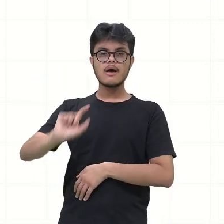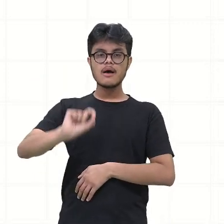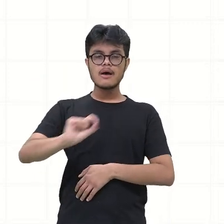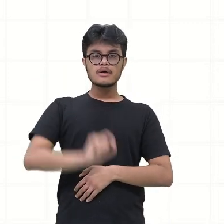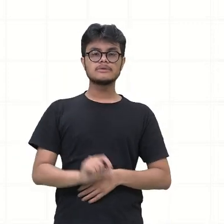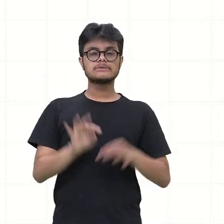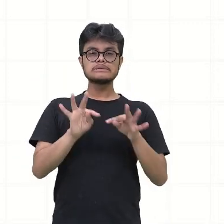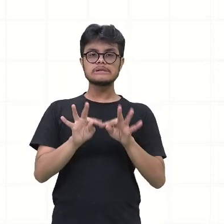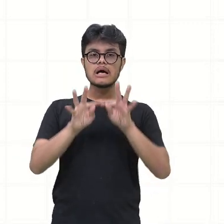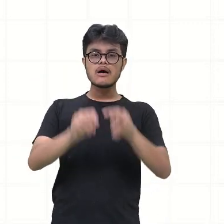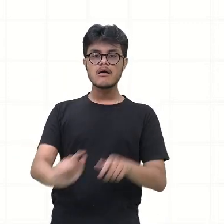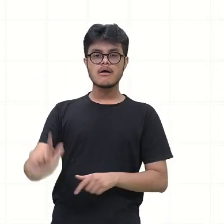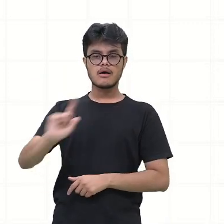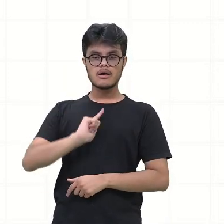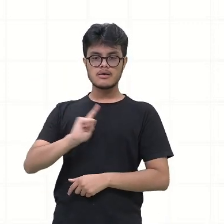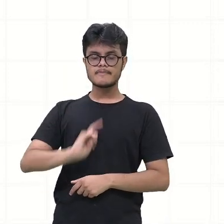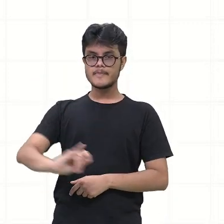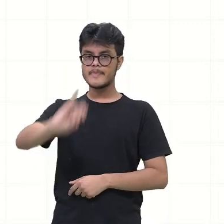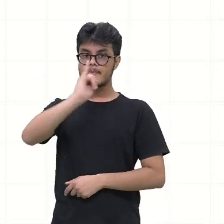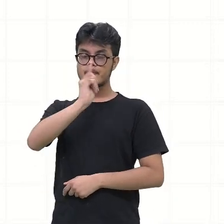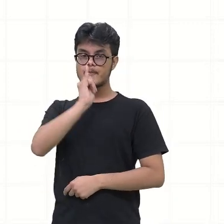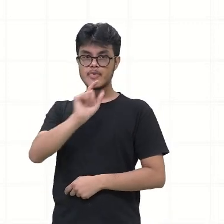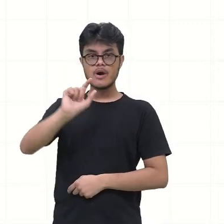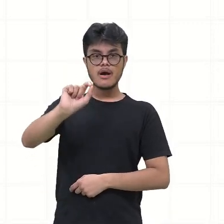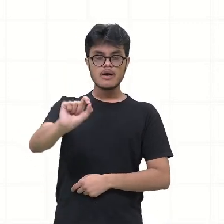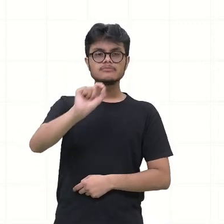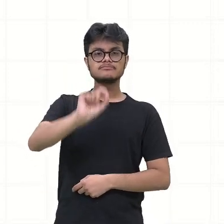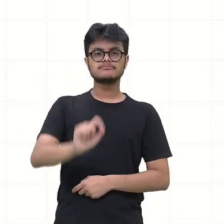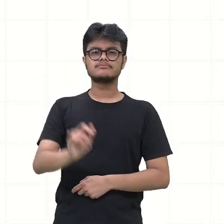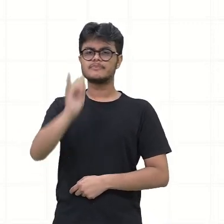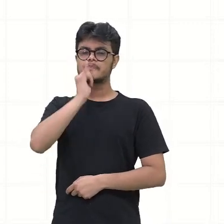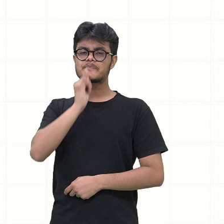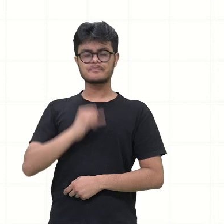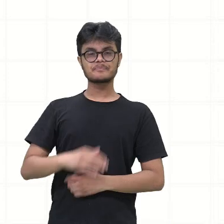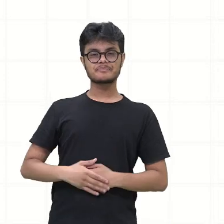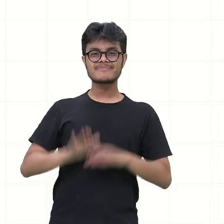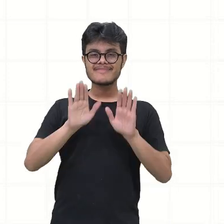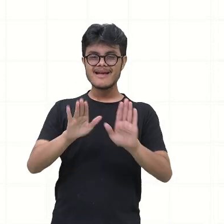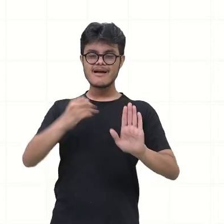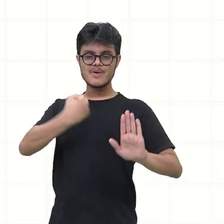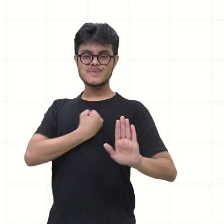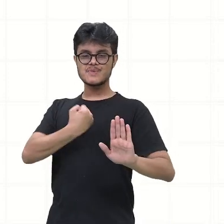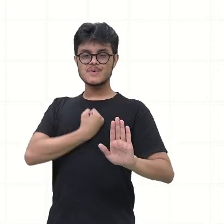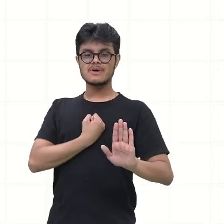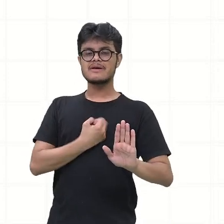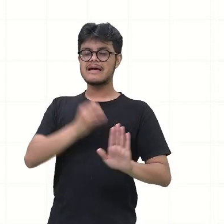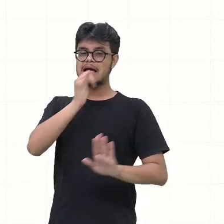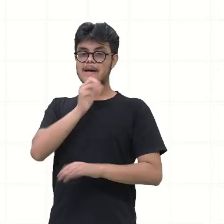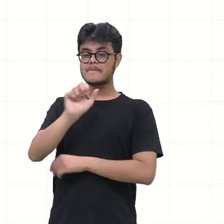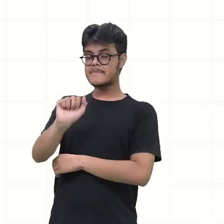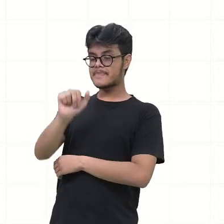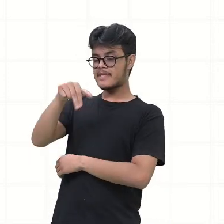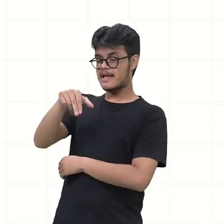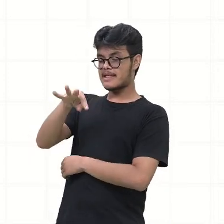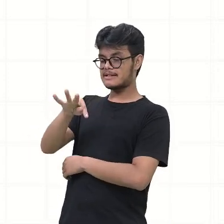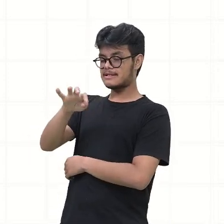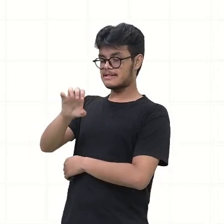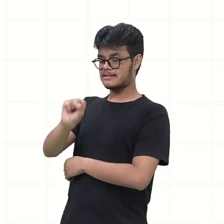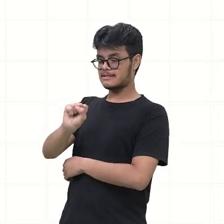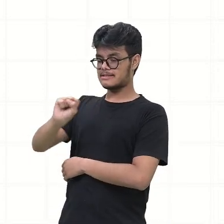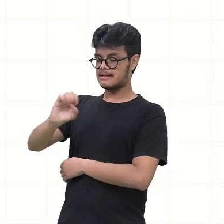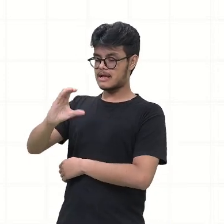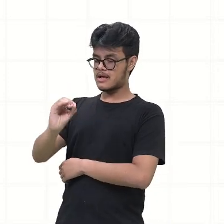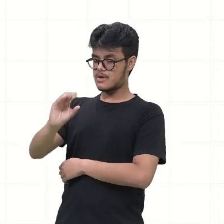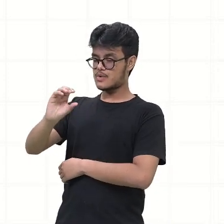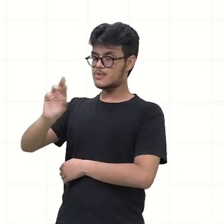quase todos eles irão ter antecessor. Quem é o antecessor? O antecessor é o